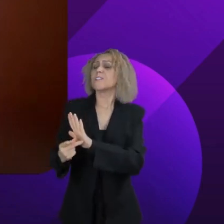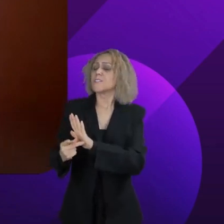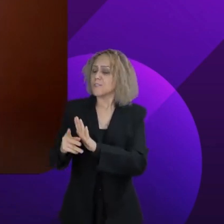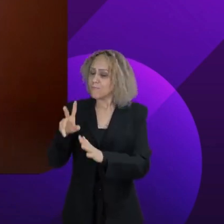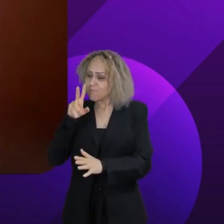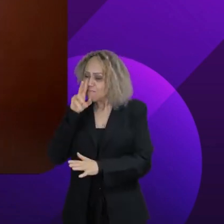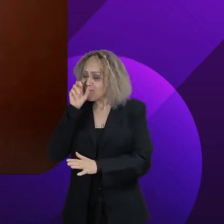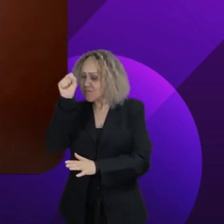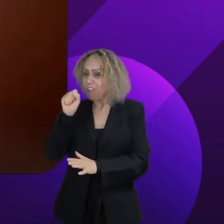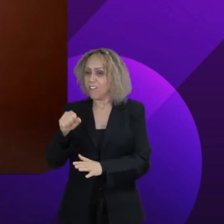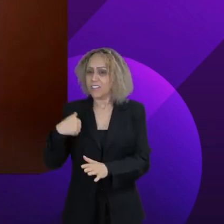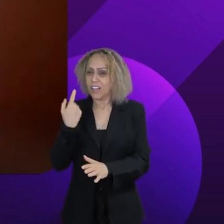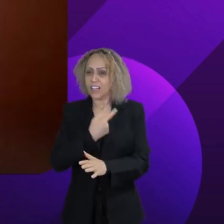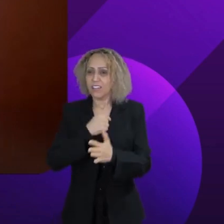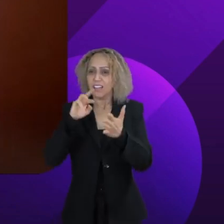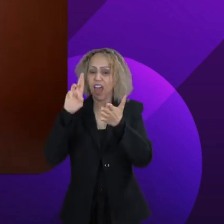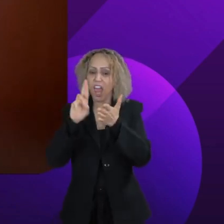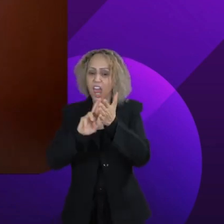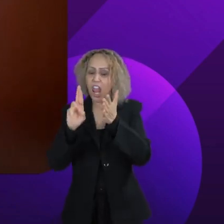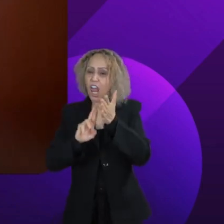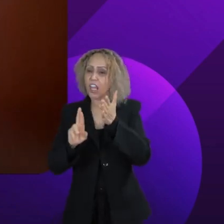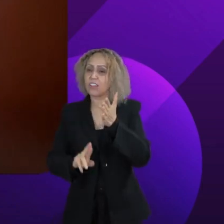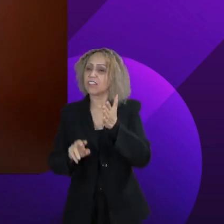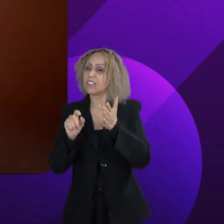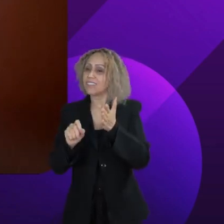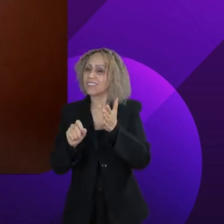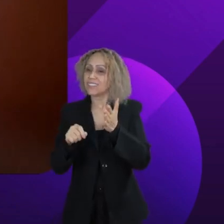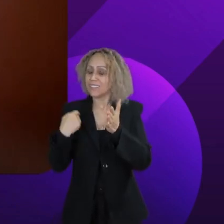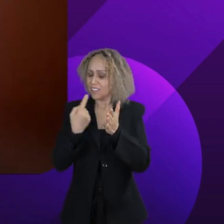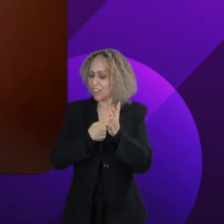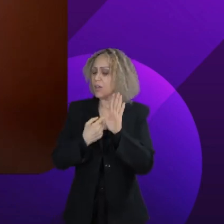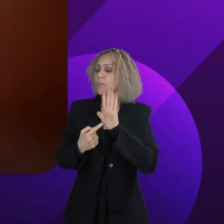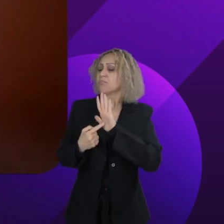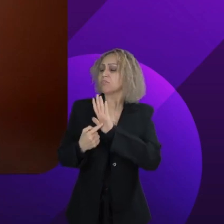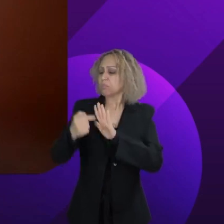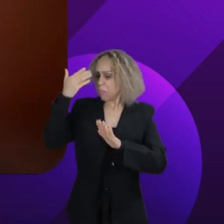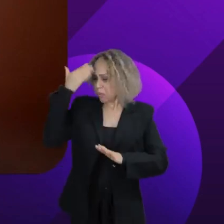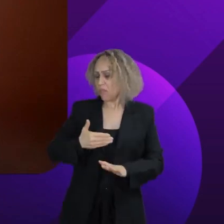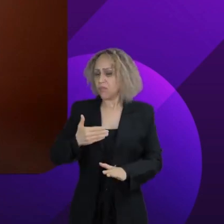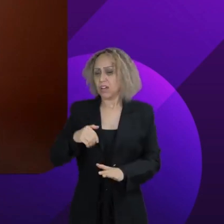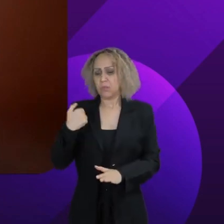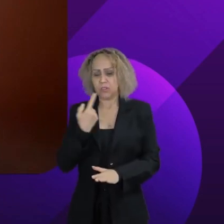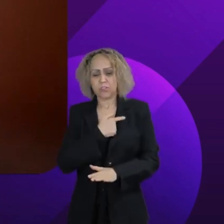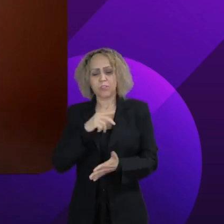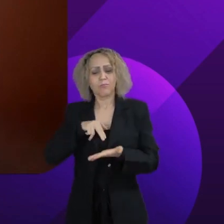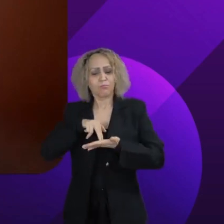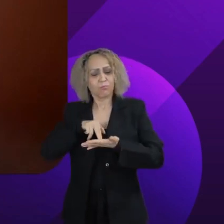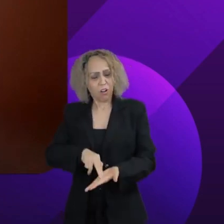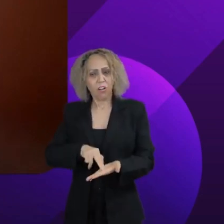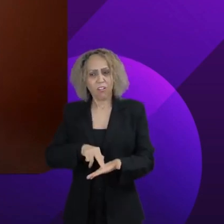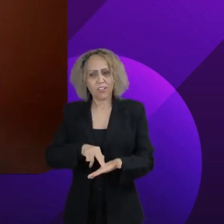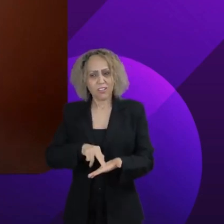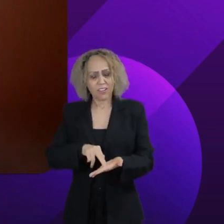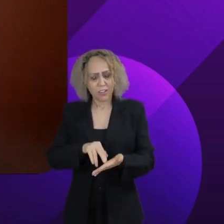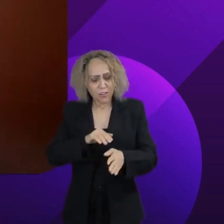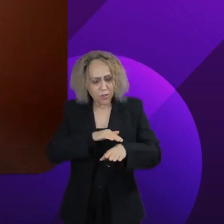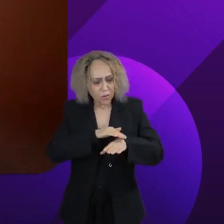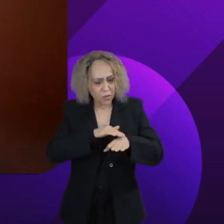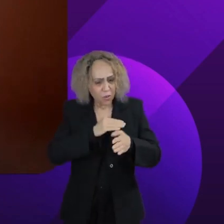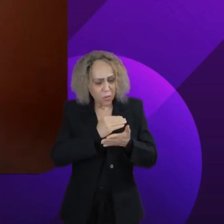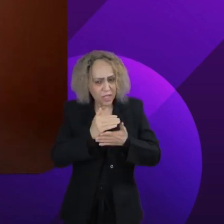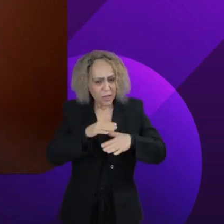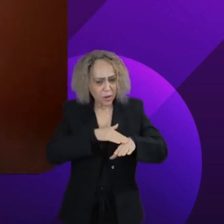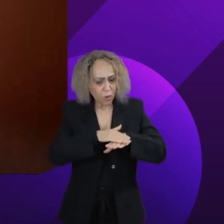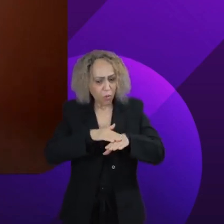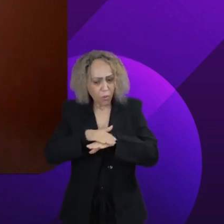nossa relatoria já mostrou que não era uma relatoria qualquer, logo nas primeiras negociações. E eu sempre fiz